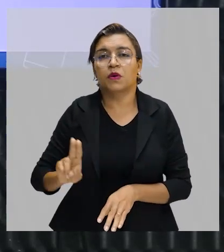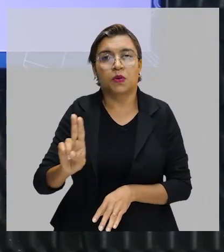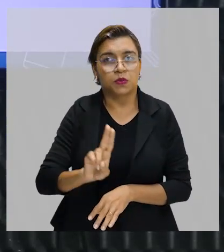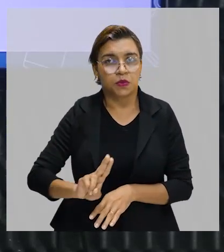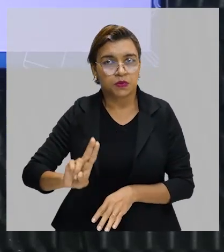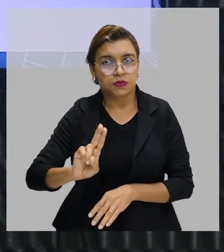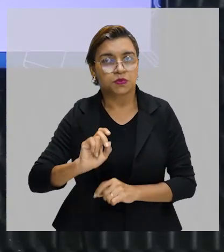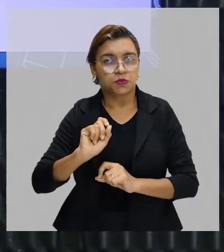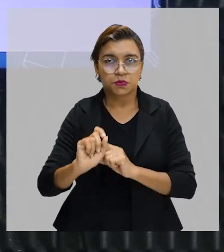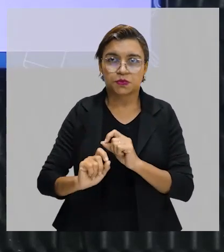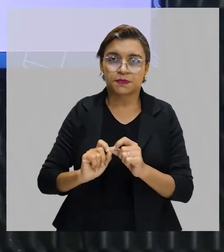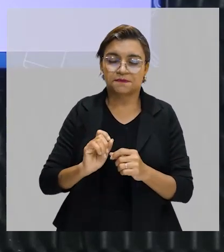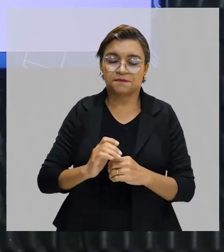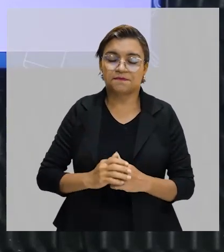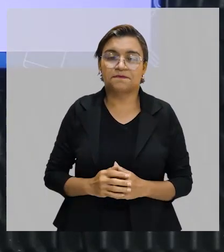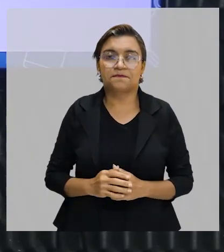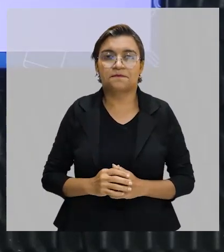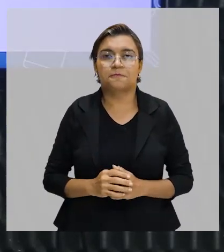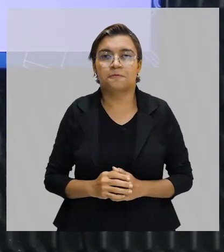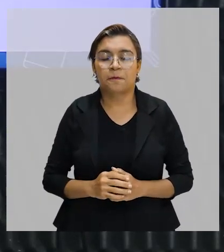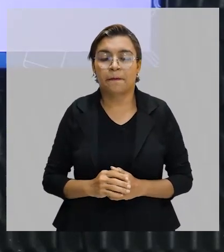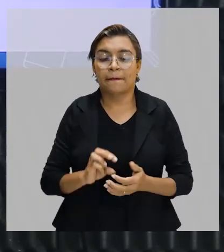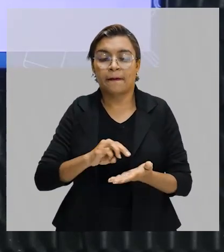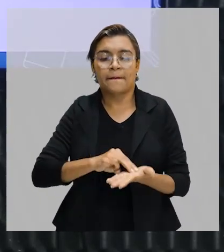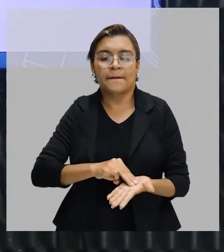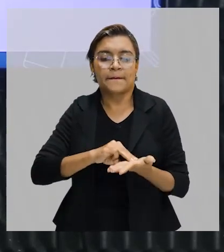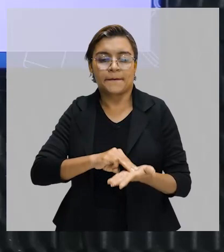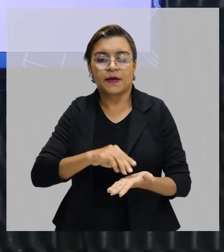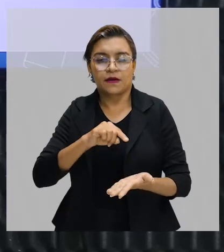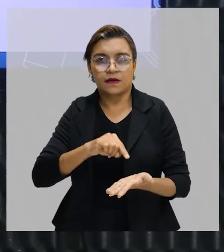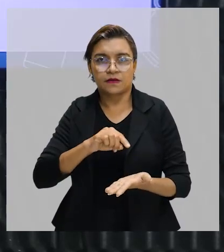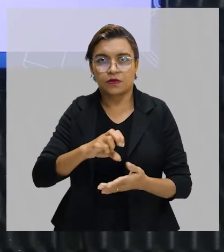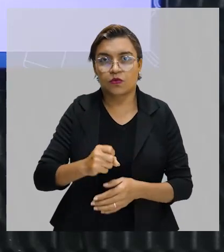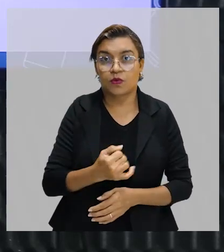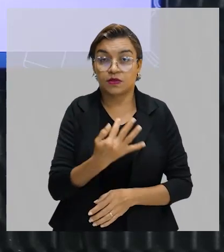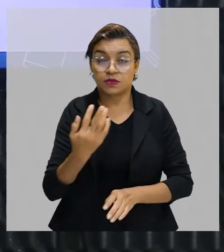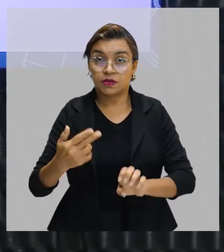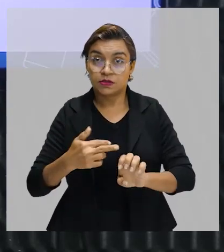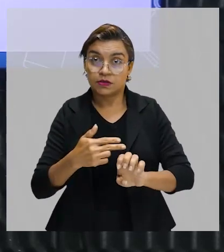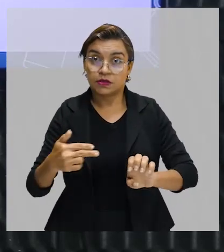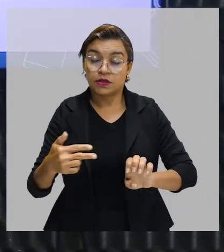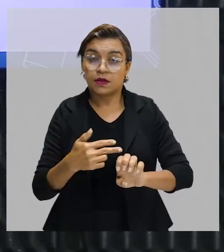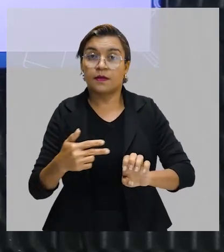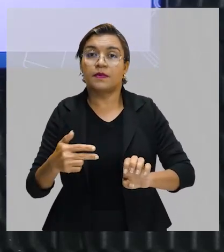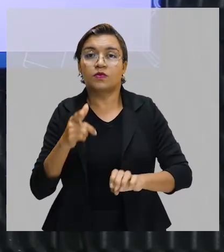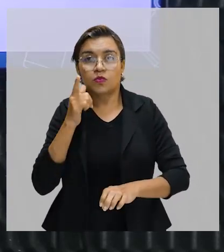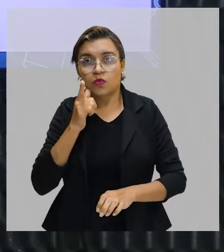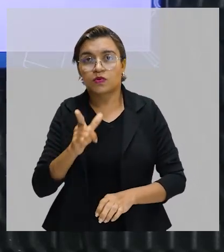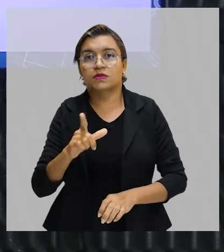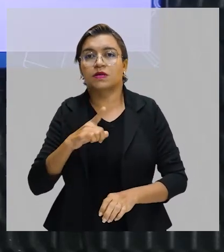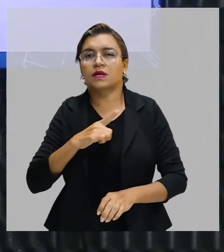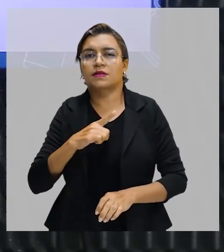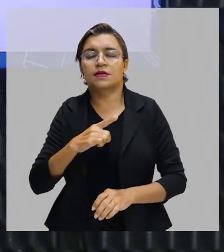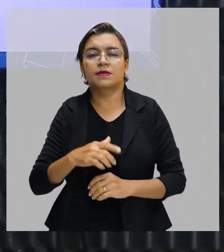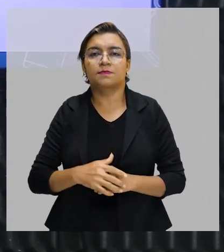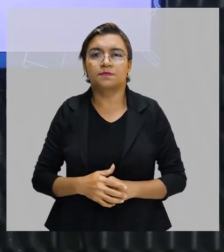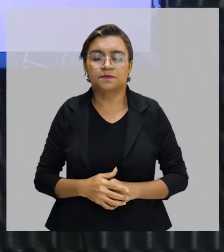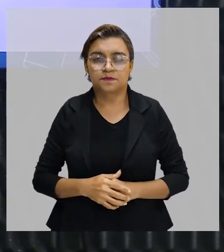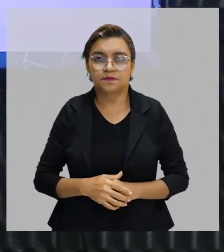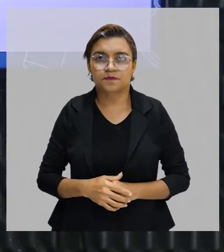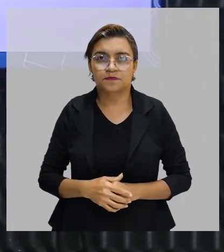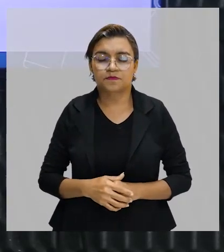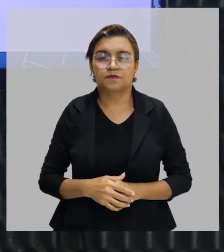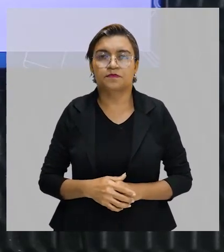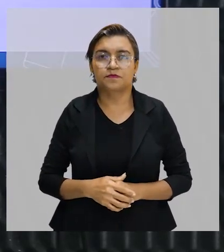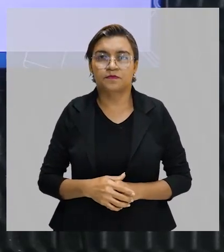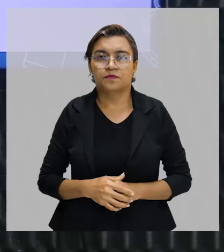utilizar, tá ok, para que essa massa, para que essa quantidade de elementos ele consiga ter aí, não